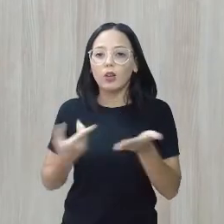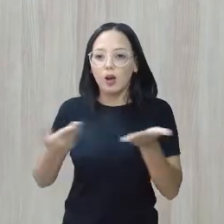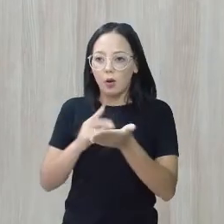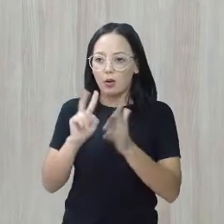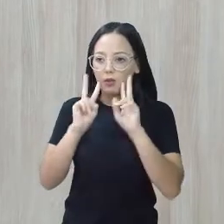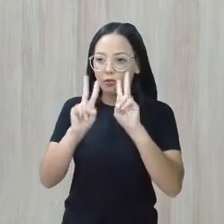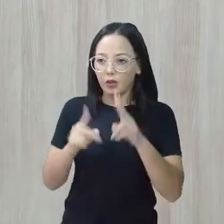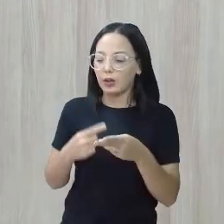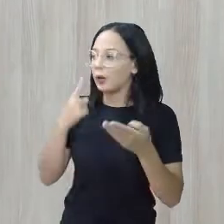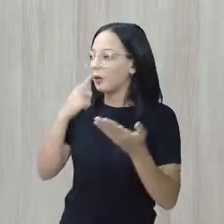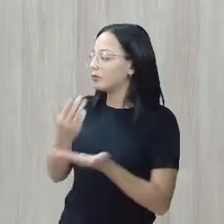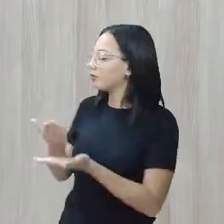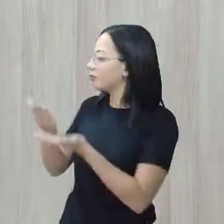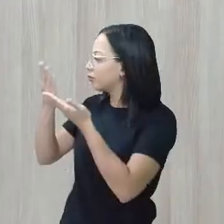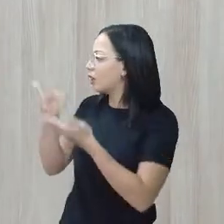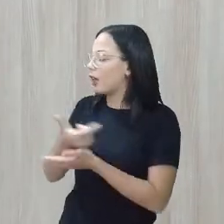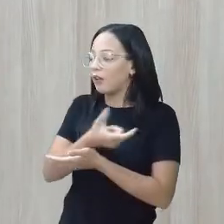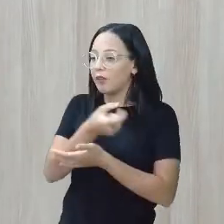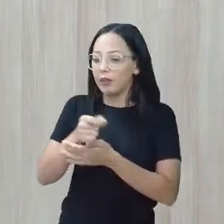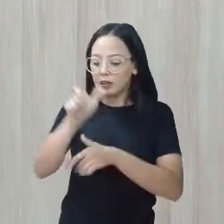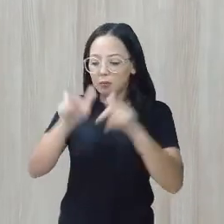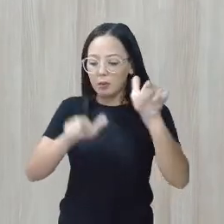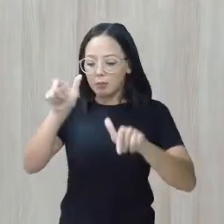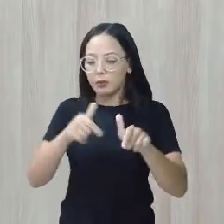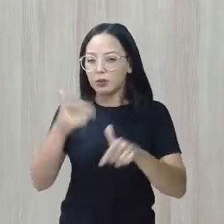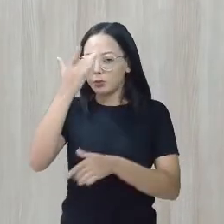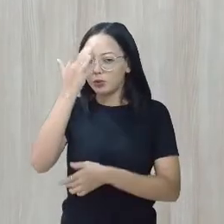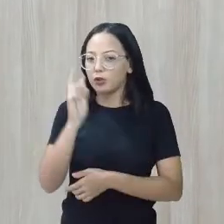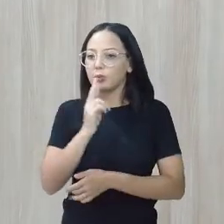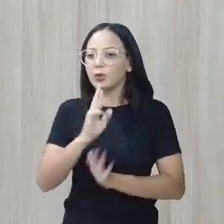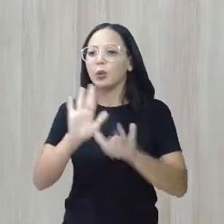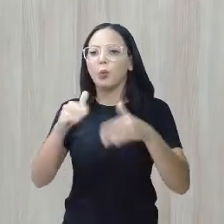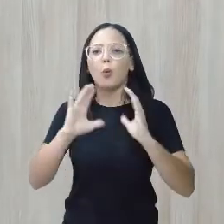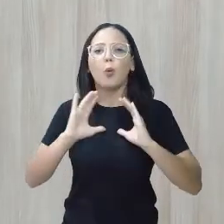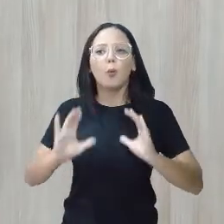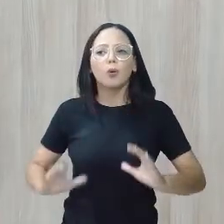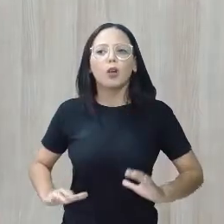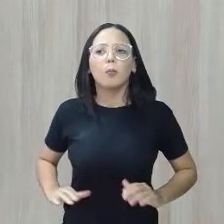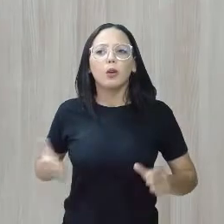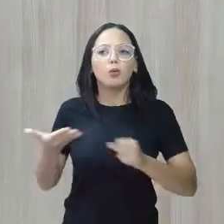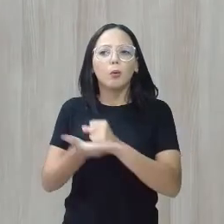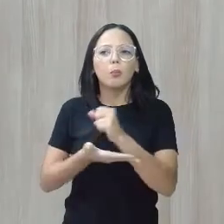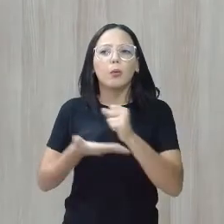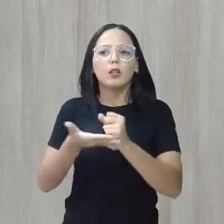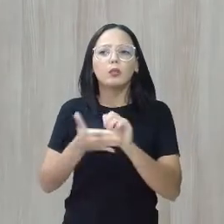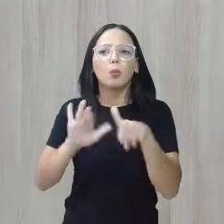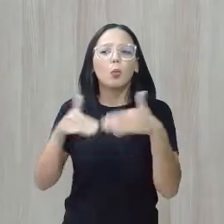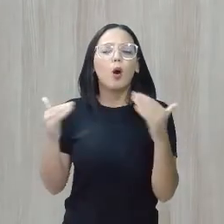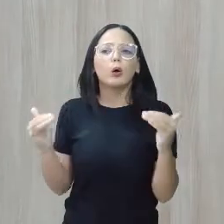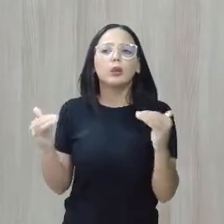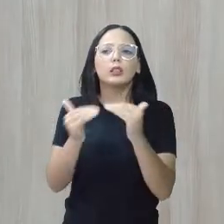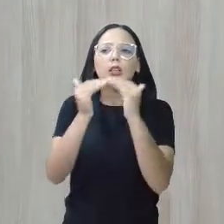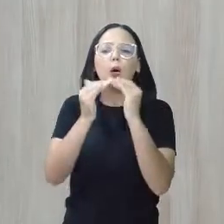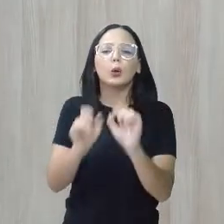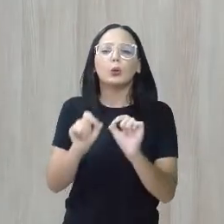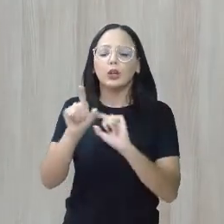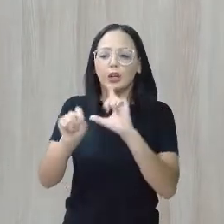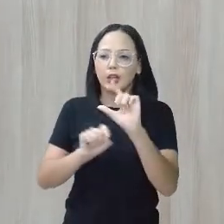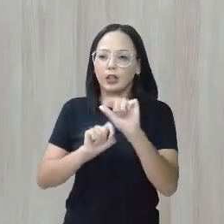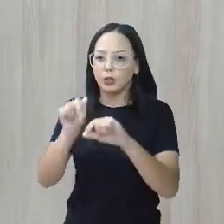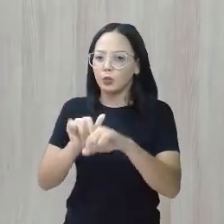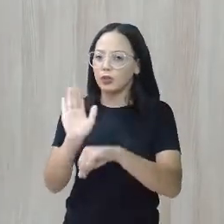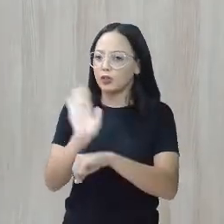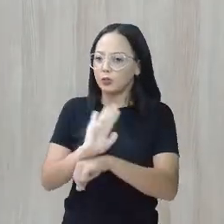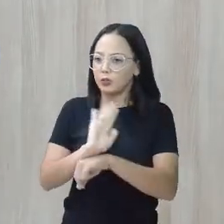aqui. Dessas 20 pessoas que vão responder a nossa pesquisa, qual que seria o comportamento básico delas, né, de acordo com a escolha dos filmes, tá